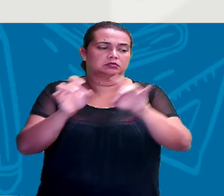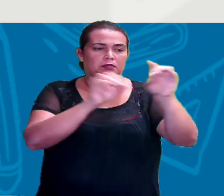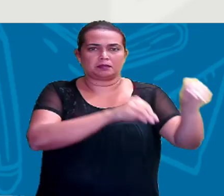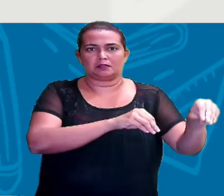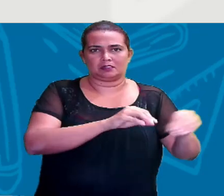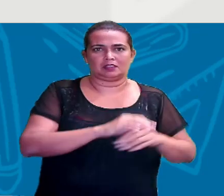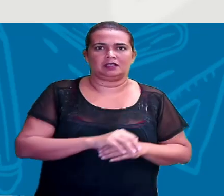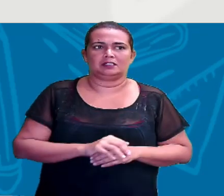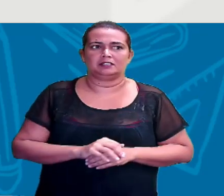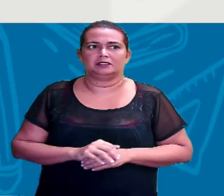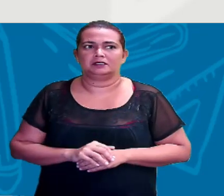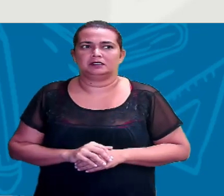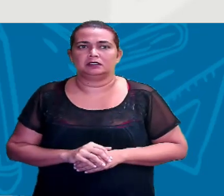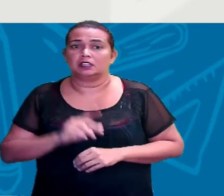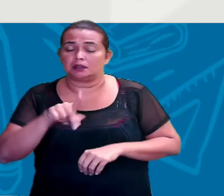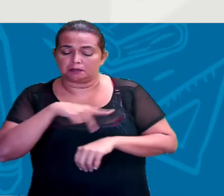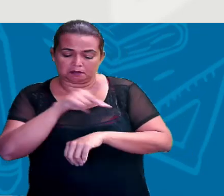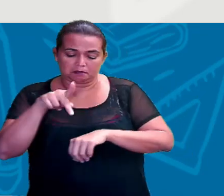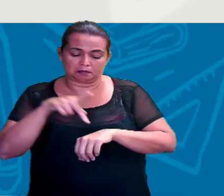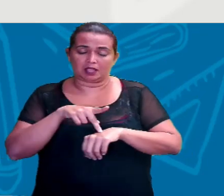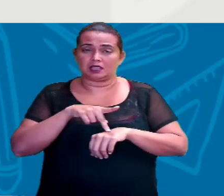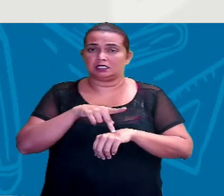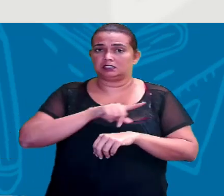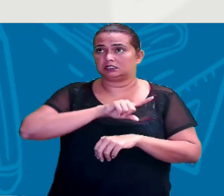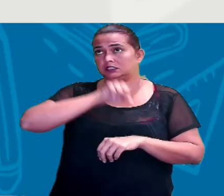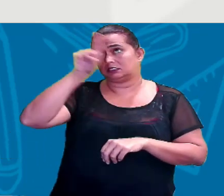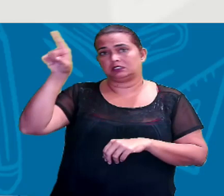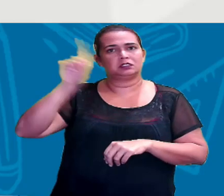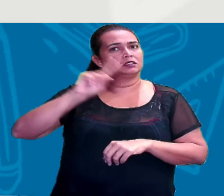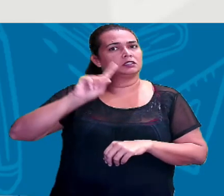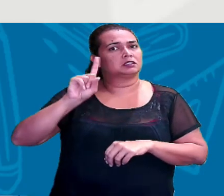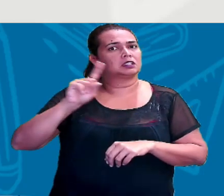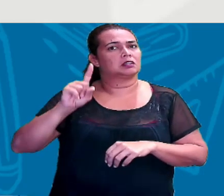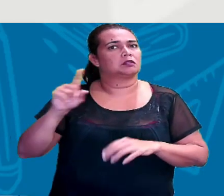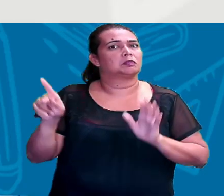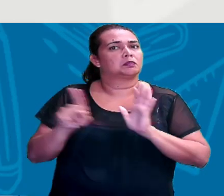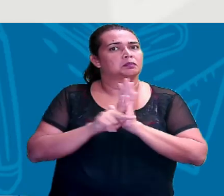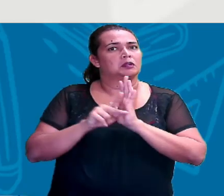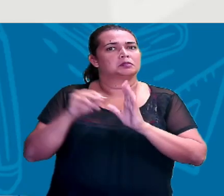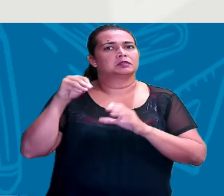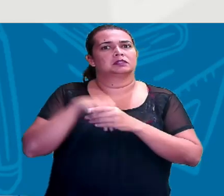fazem uma migração para fora do seu país,